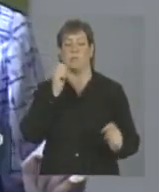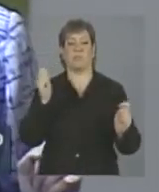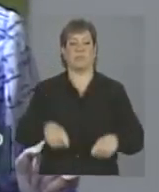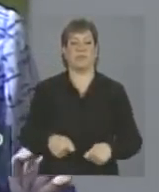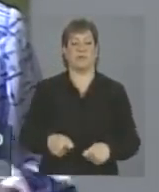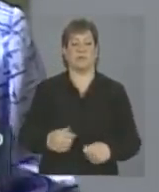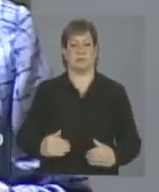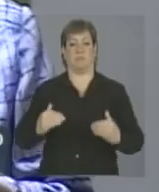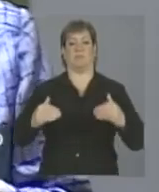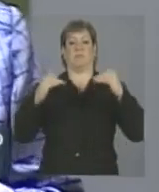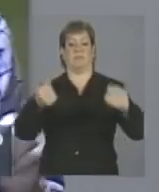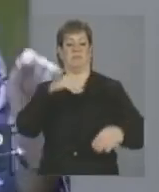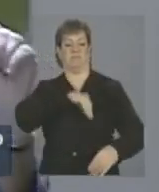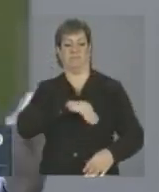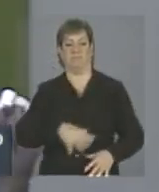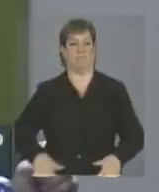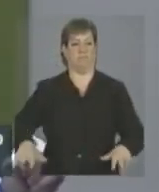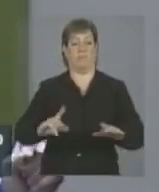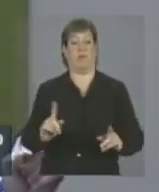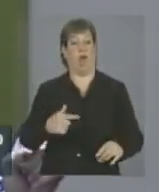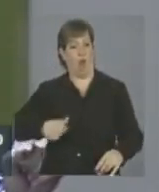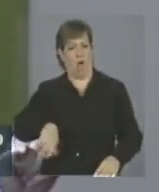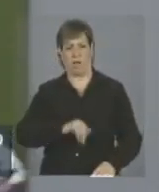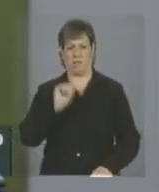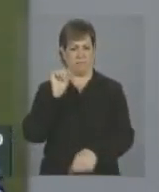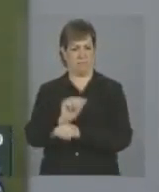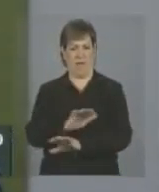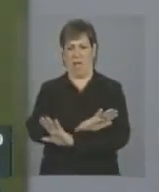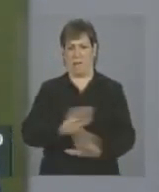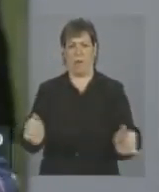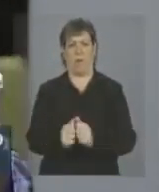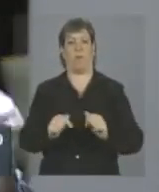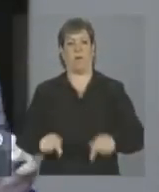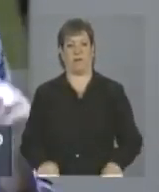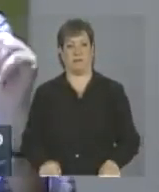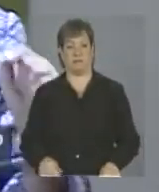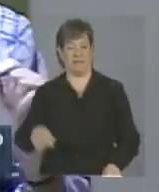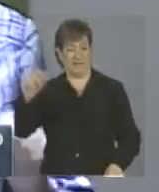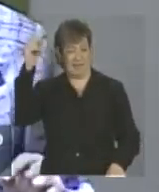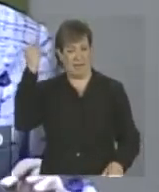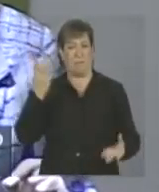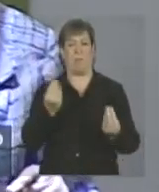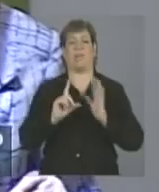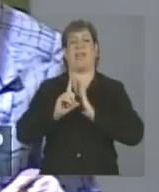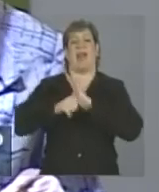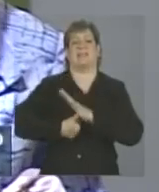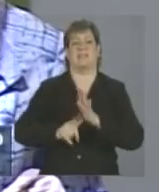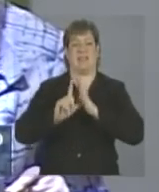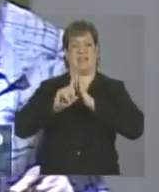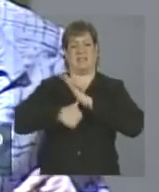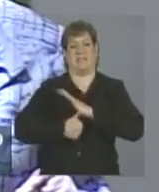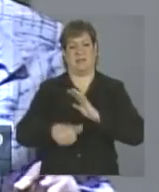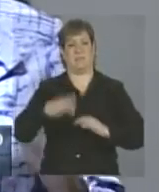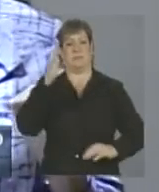renda. Nós rompemos com isso. O grande respeito que nós temos é